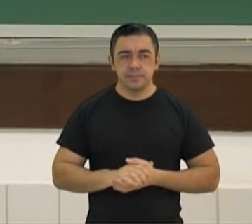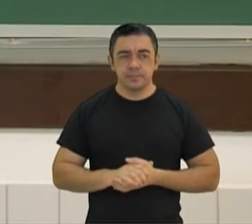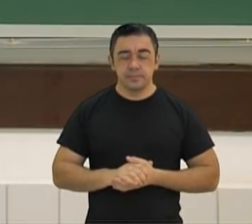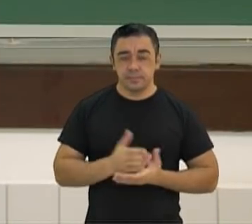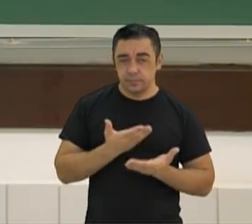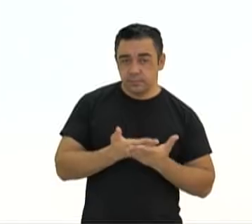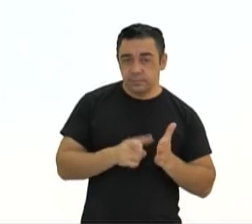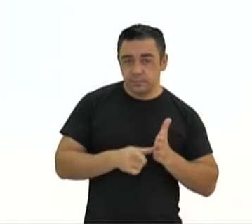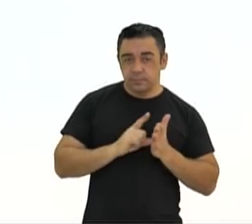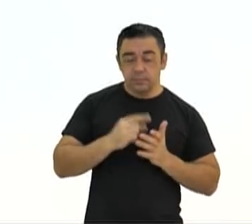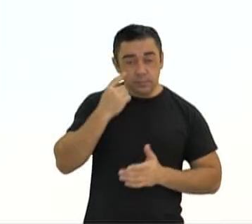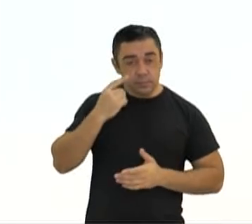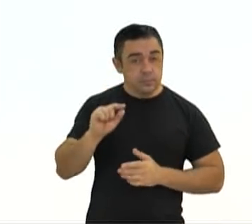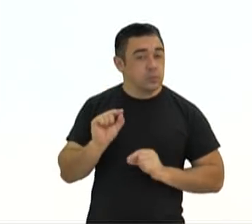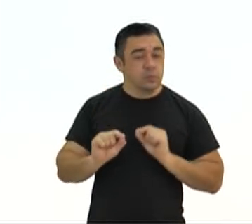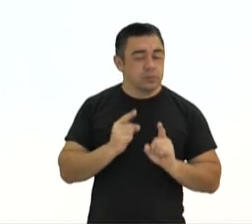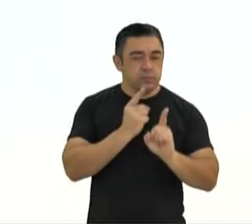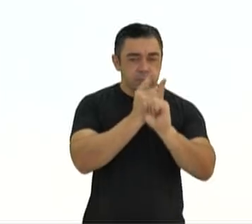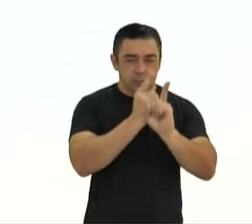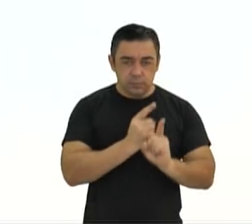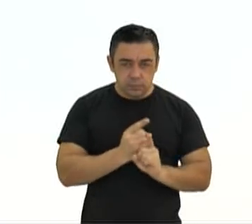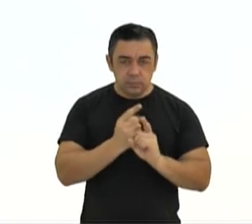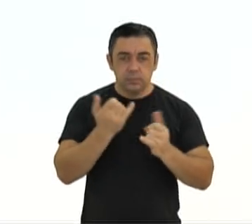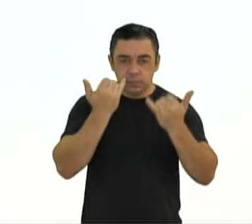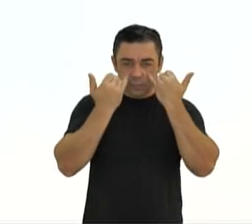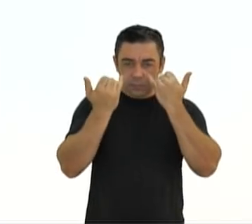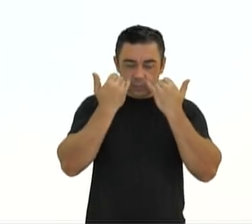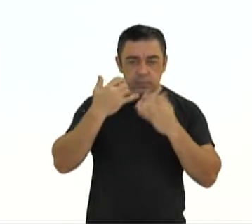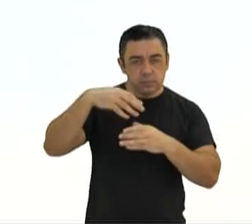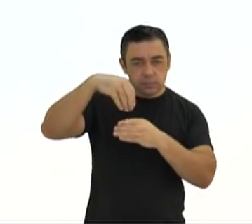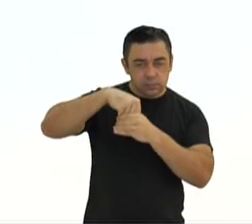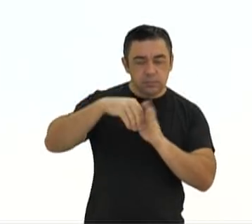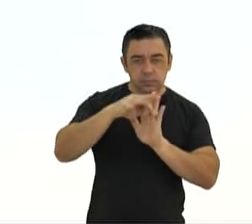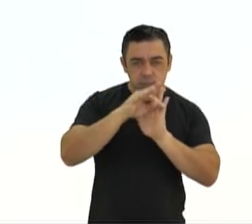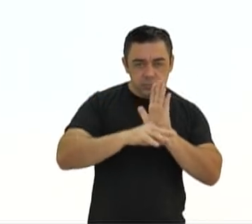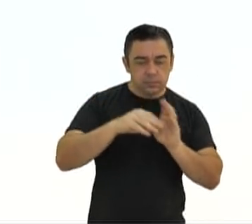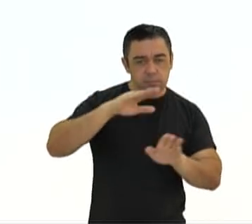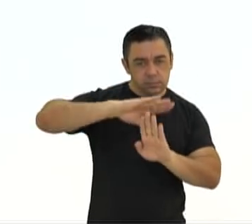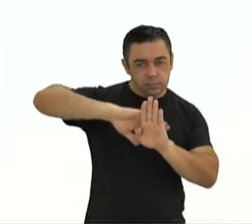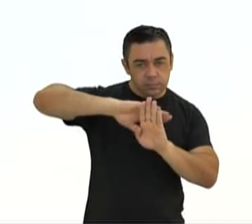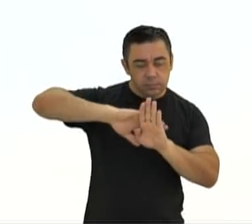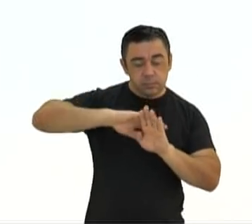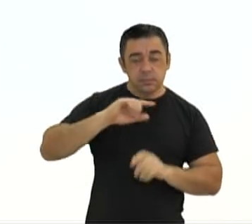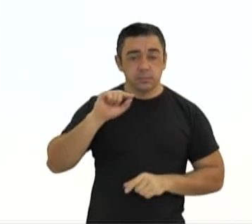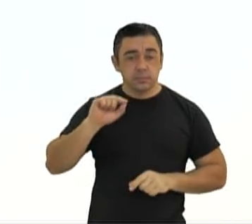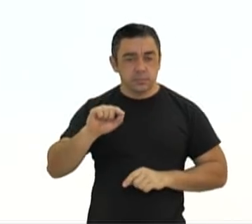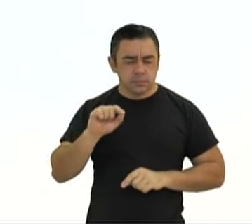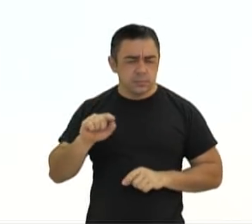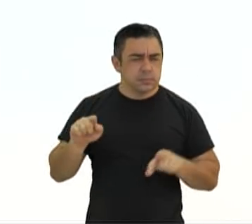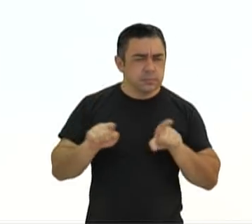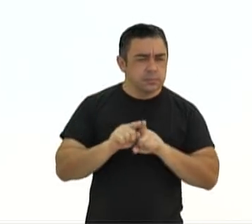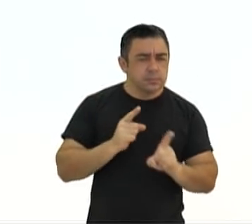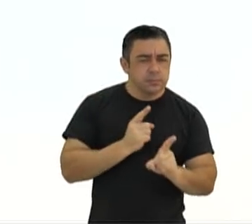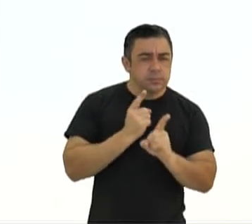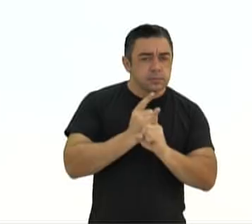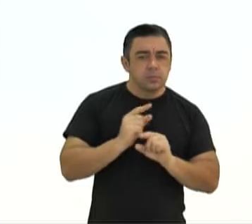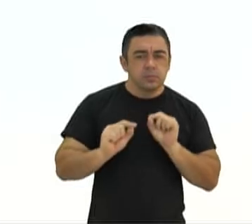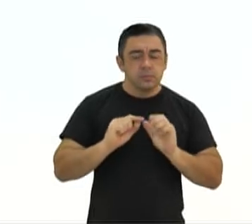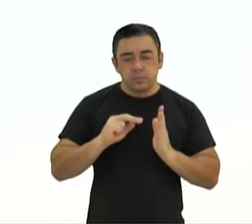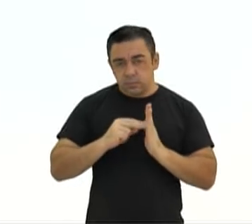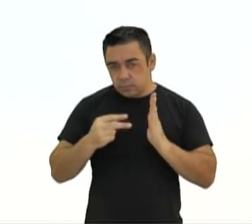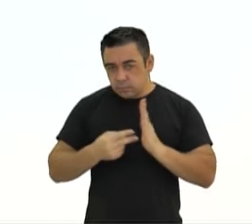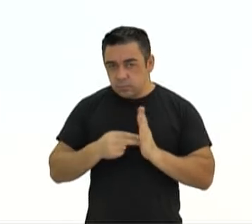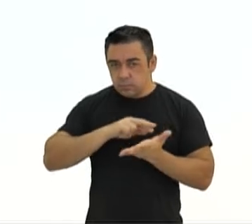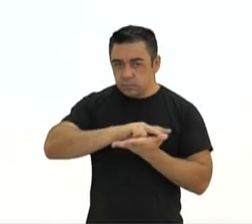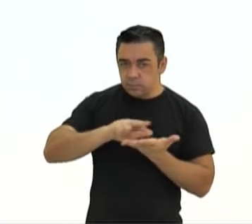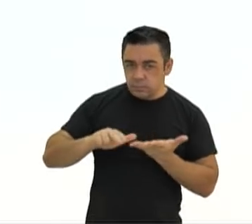Na aula anterior, identificamos informações implícitas e explícitas presentes nas tirinhas, reconhecemos o significado de